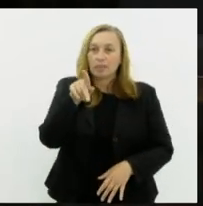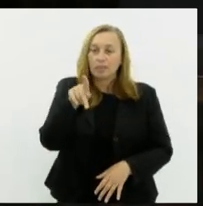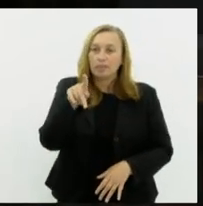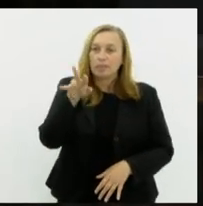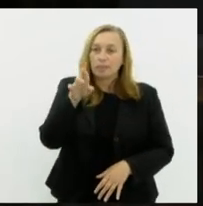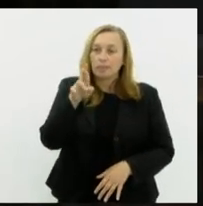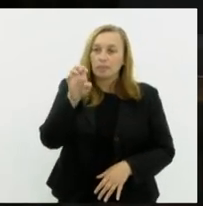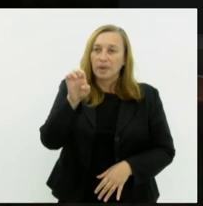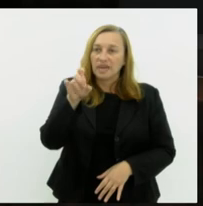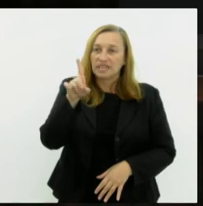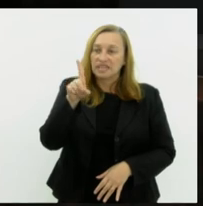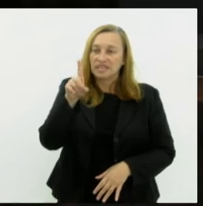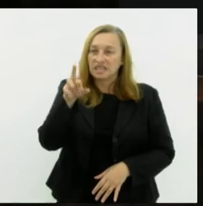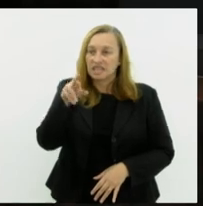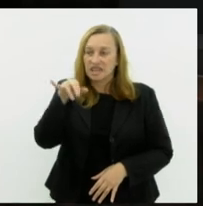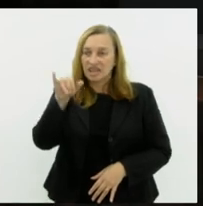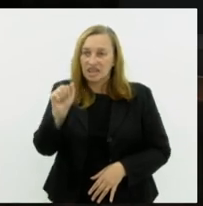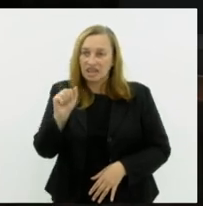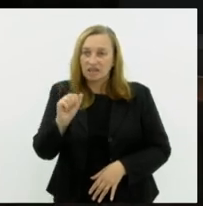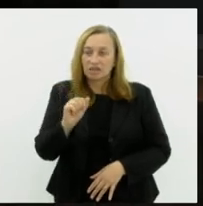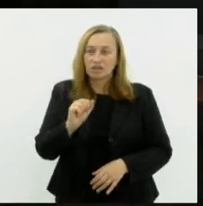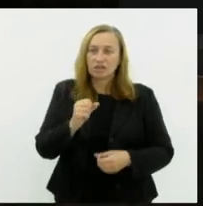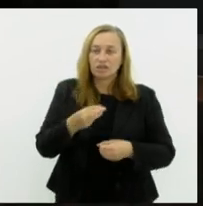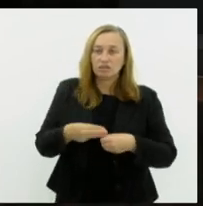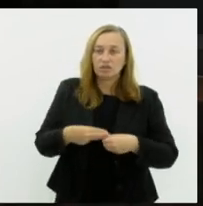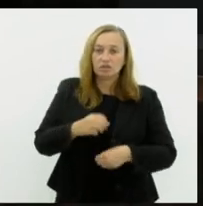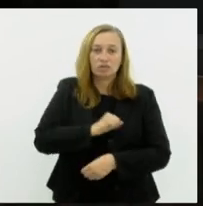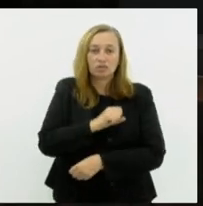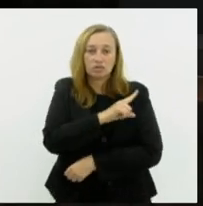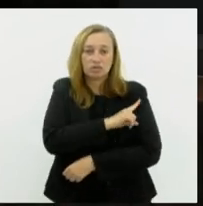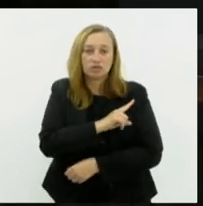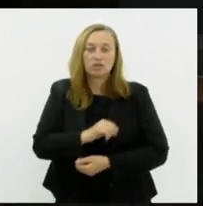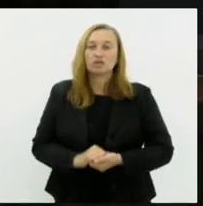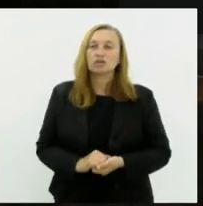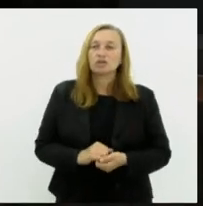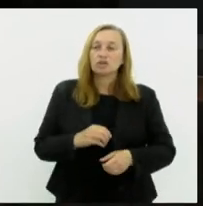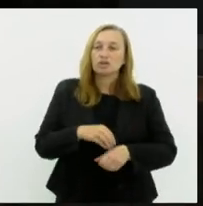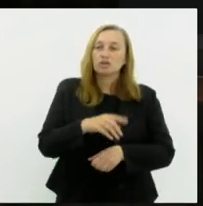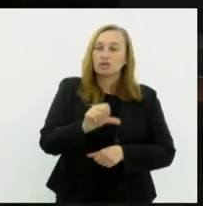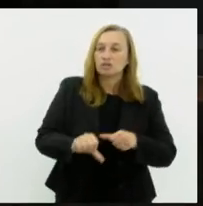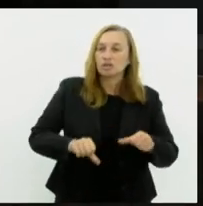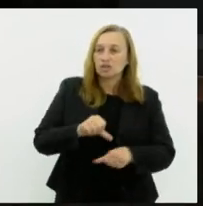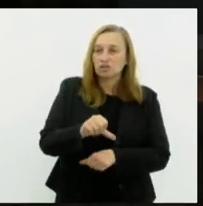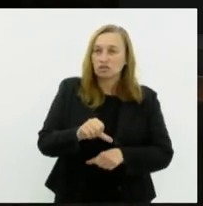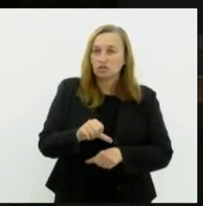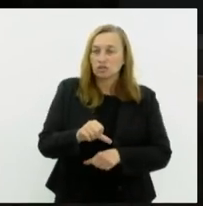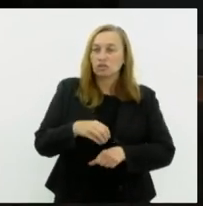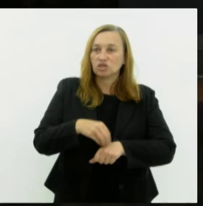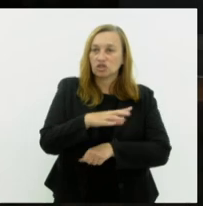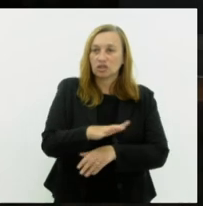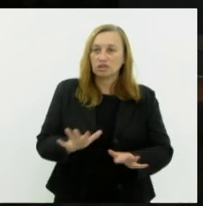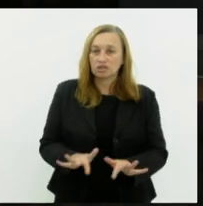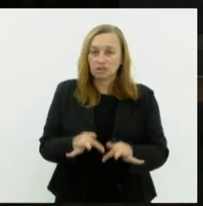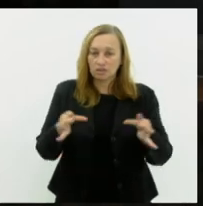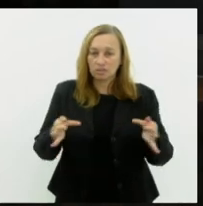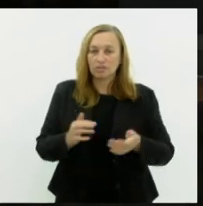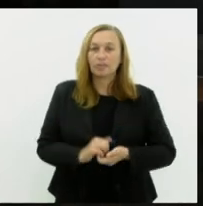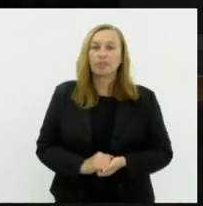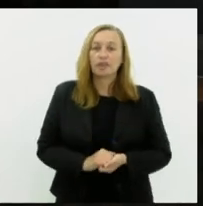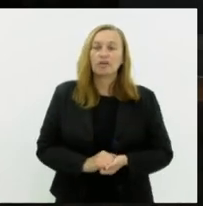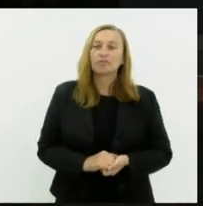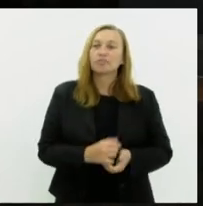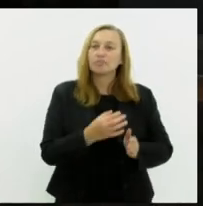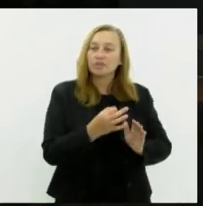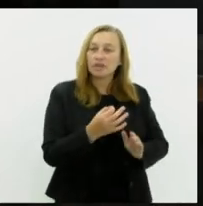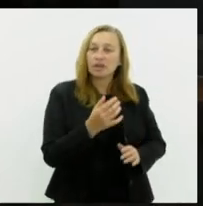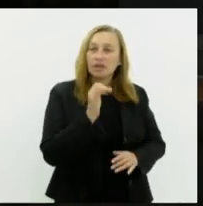Gonçalo. Parecer da Comissão de Indicações Legislativas pela transformação em indicação simples.